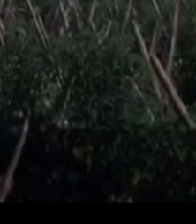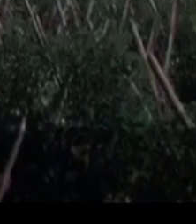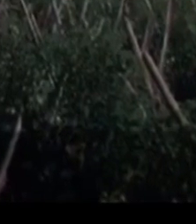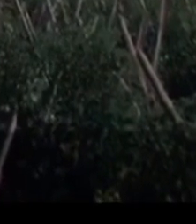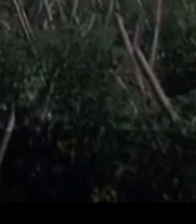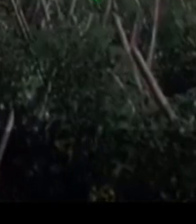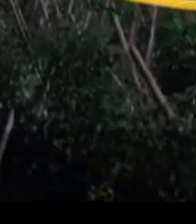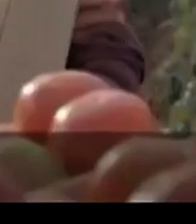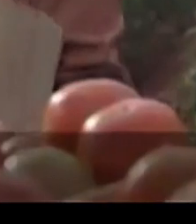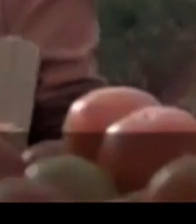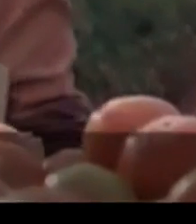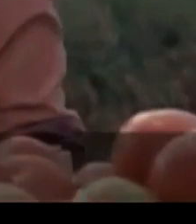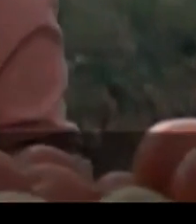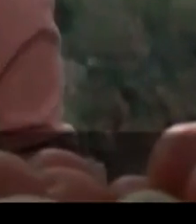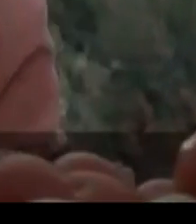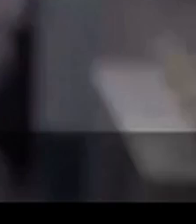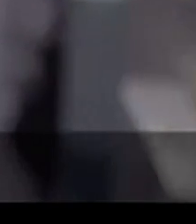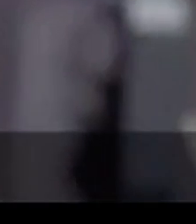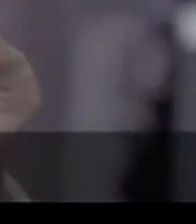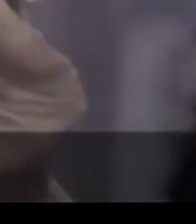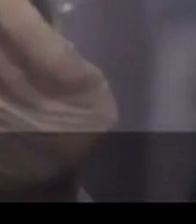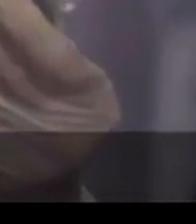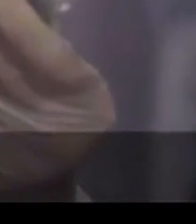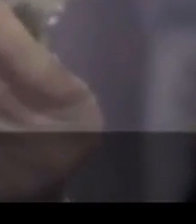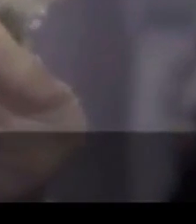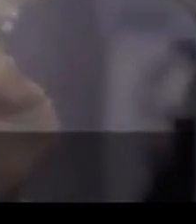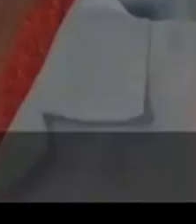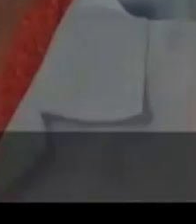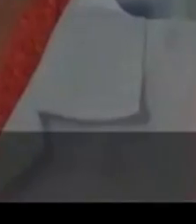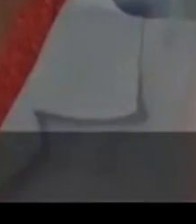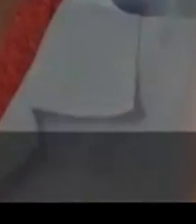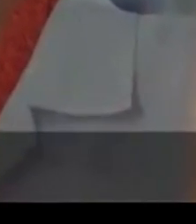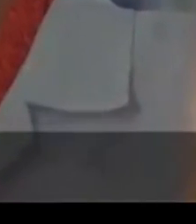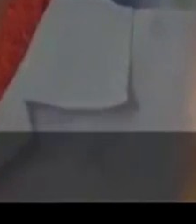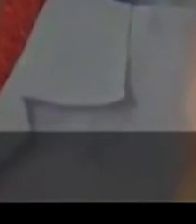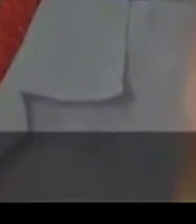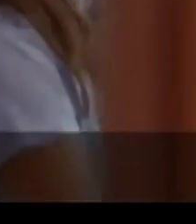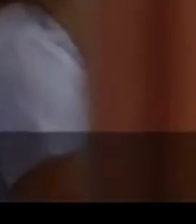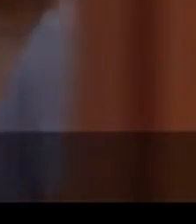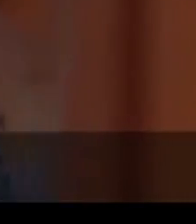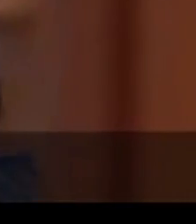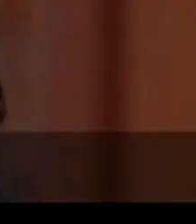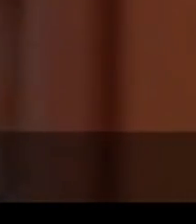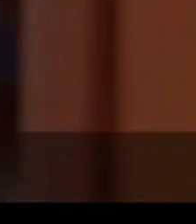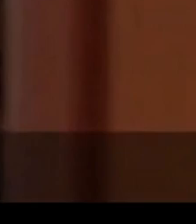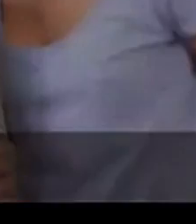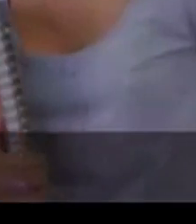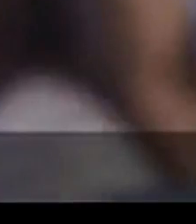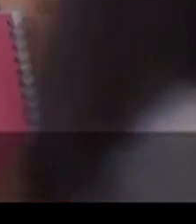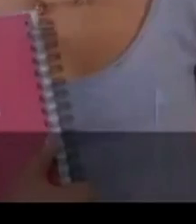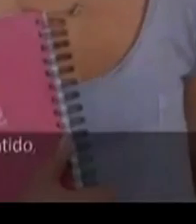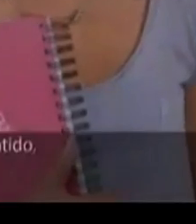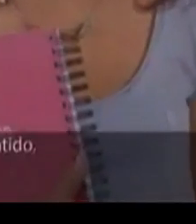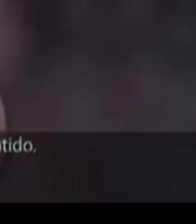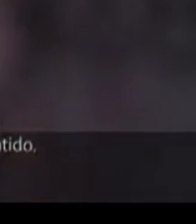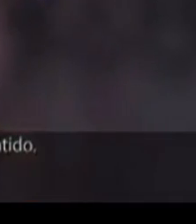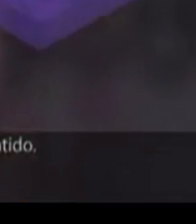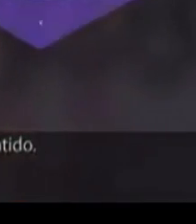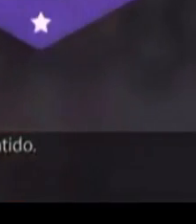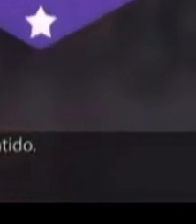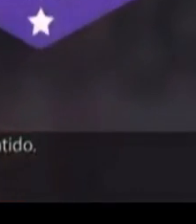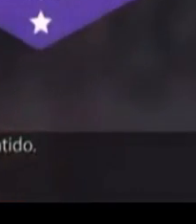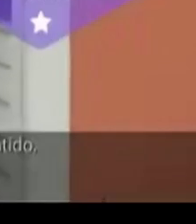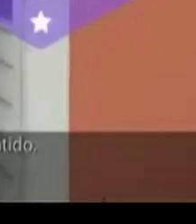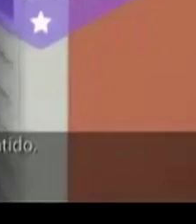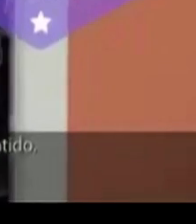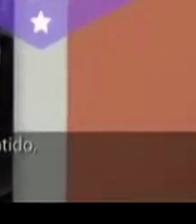Nos últimos anos, o governo brasileiro tem implementado políticas públicas que estão transformando a vida das brasileiras. A Lei Maria da